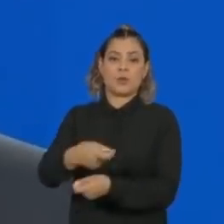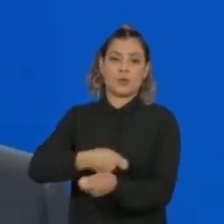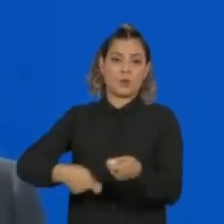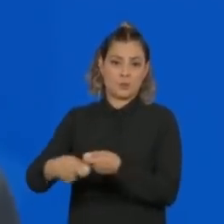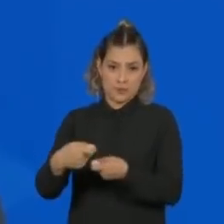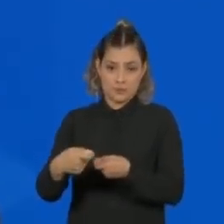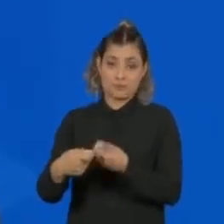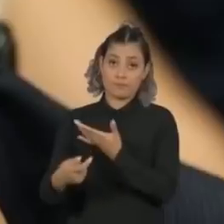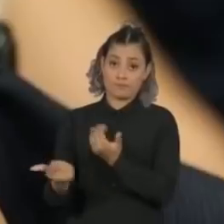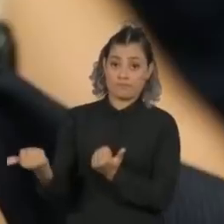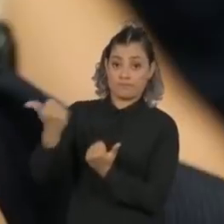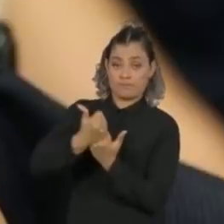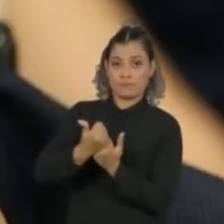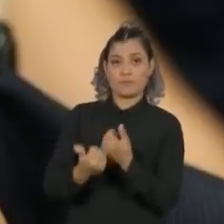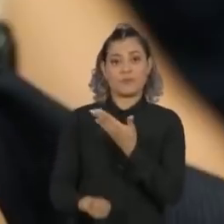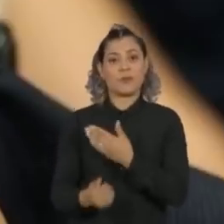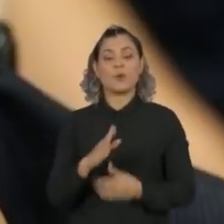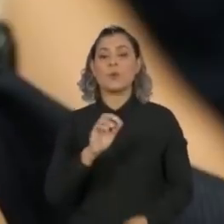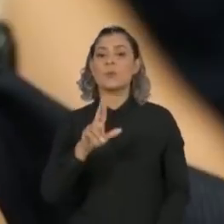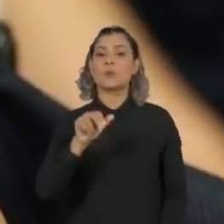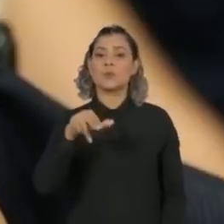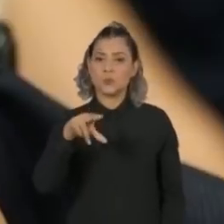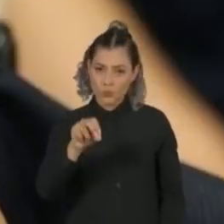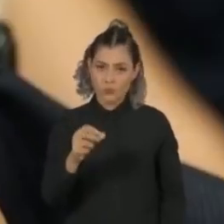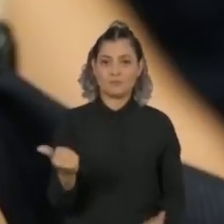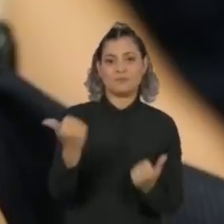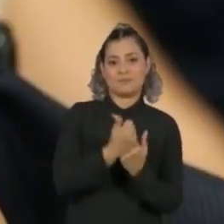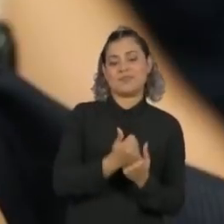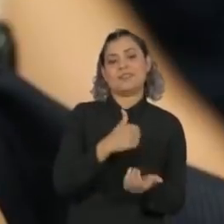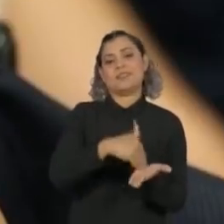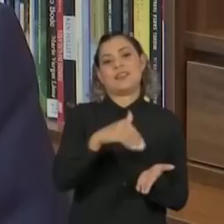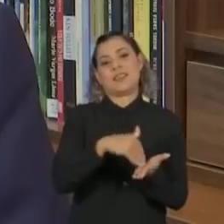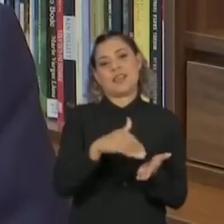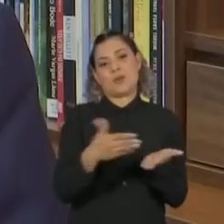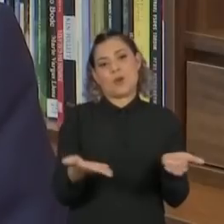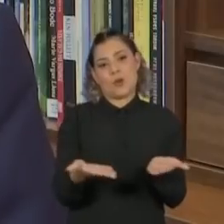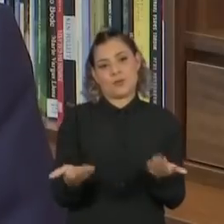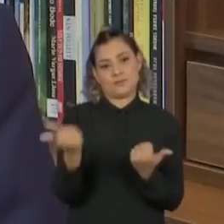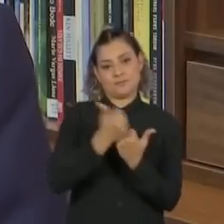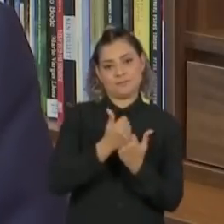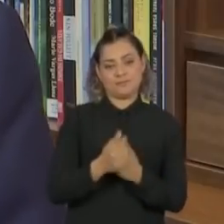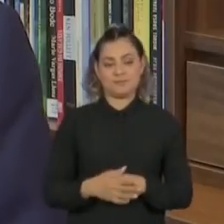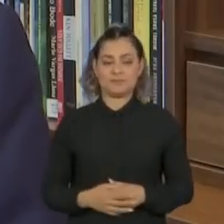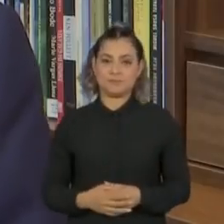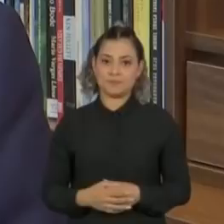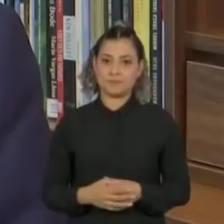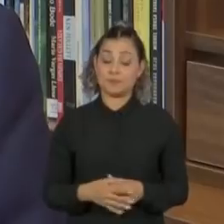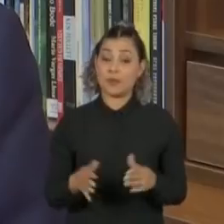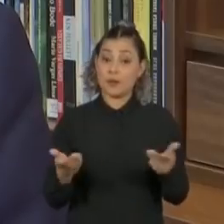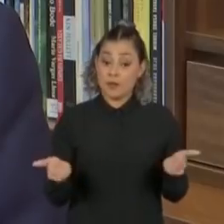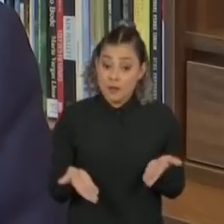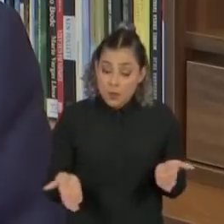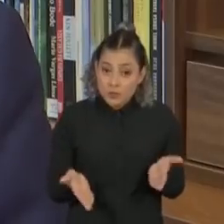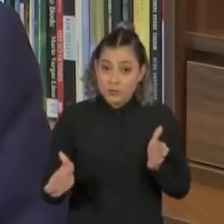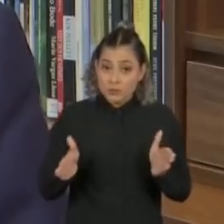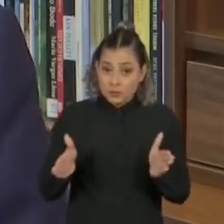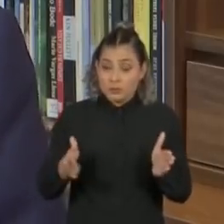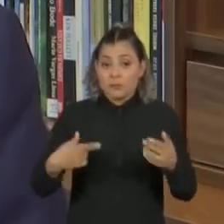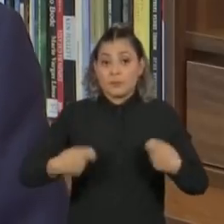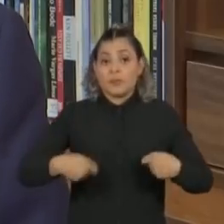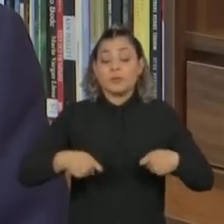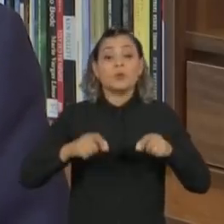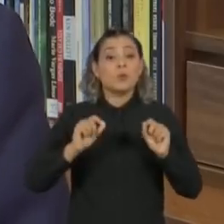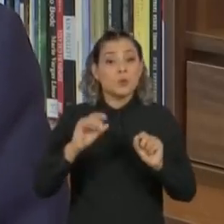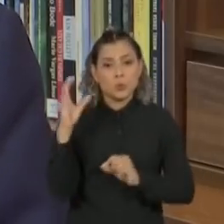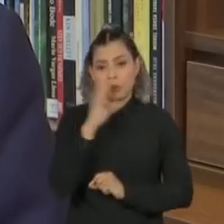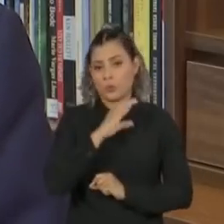No cargo de Marinho fica Bruno Bianco, atual secretário adjunto. Então nós precisamos, nesse momento, de maneira urgente,